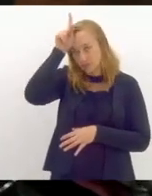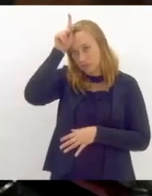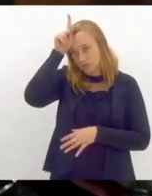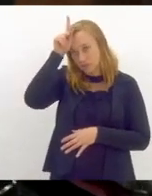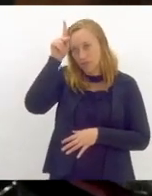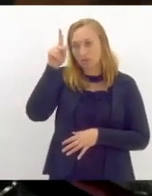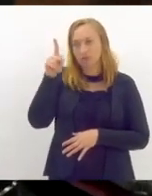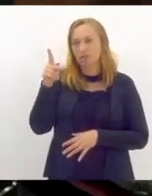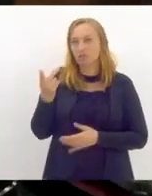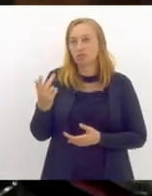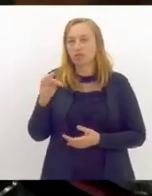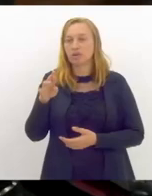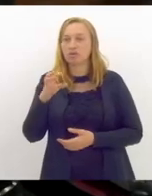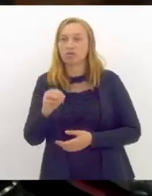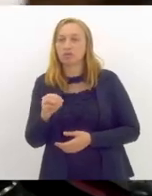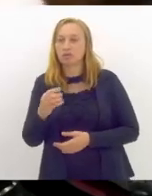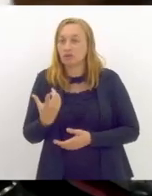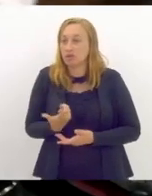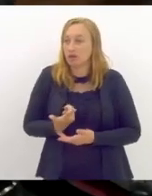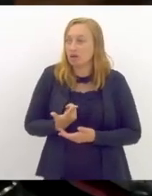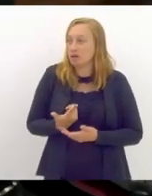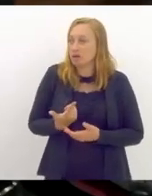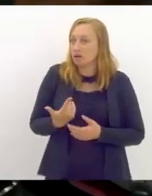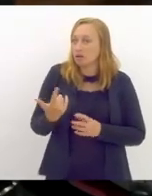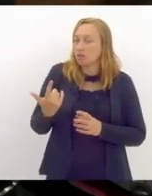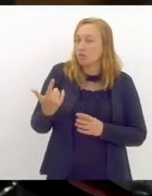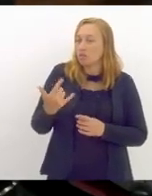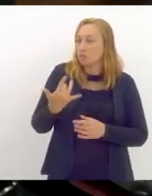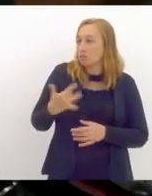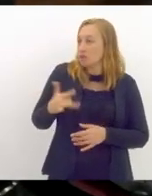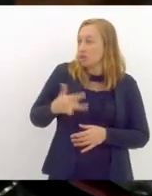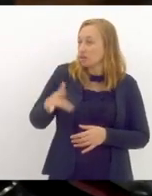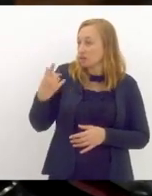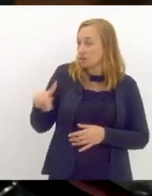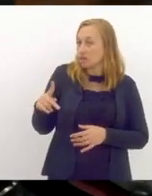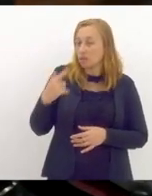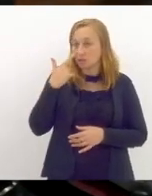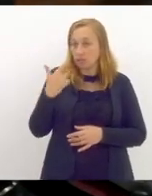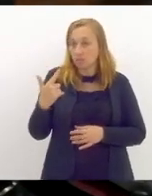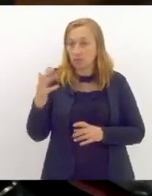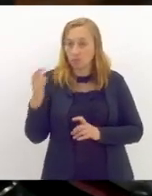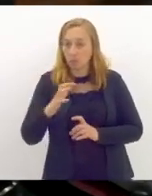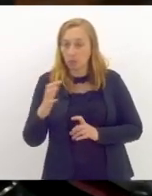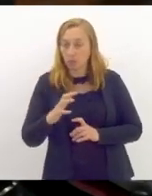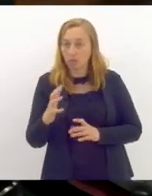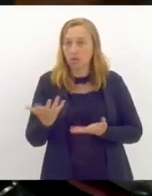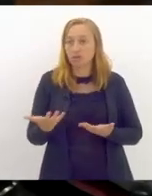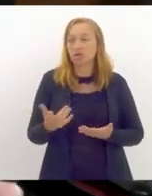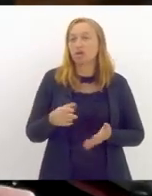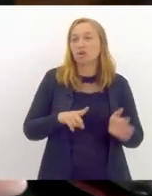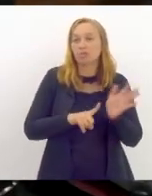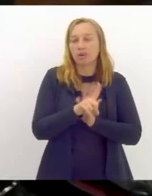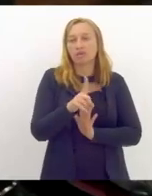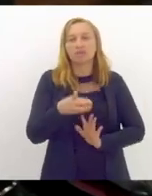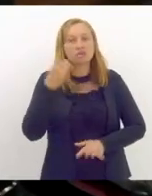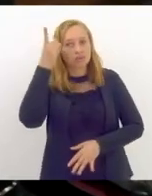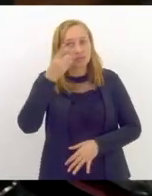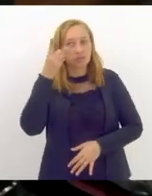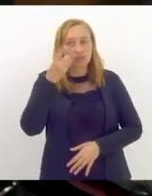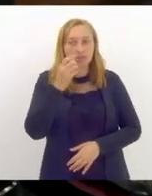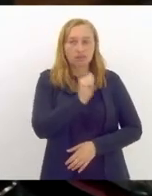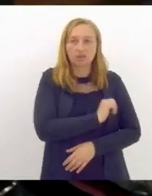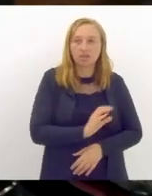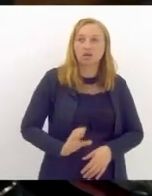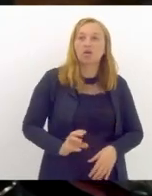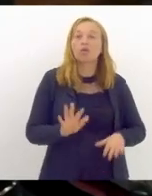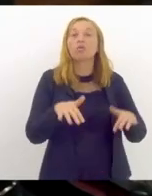tivesse aqui querendo oprimir todos os municípios do Estado quando ao contrário eu perguntava até por Deputado André Siciliano